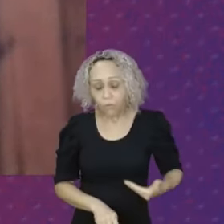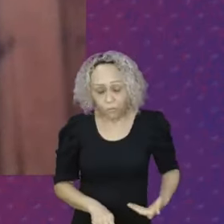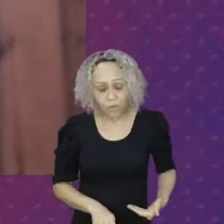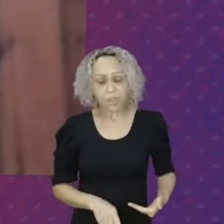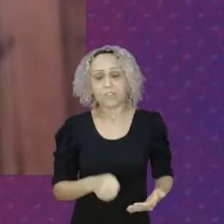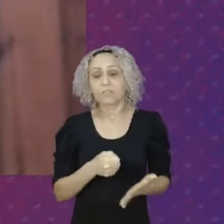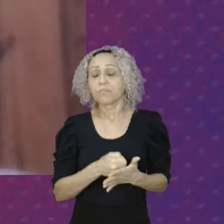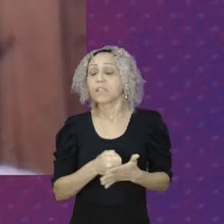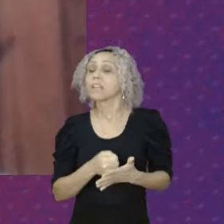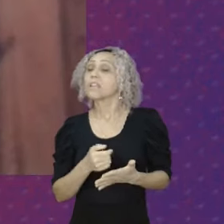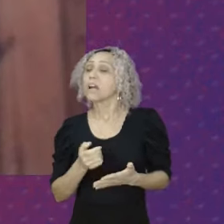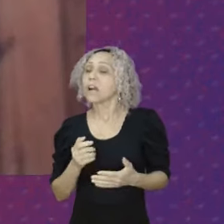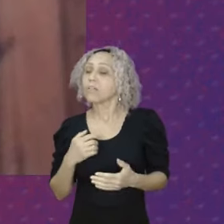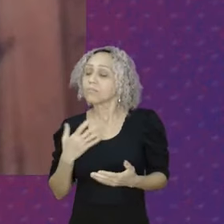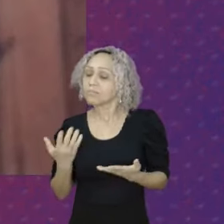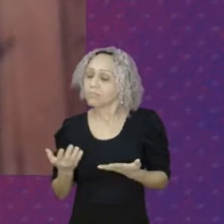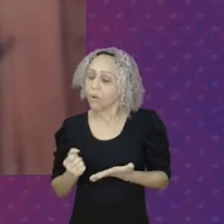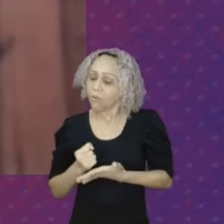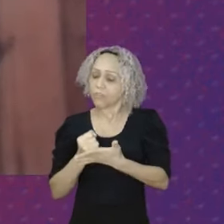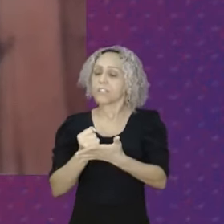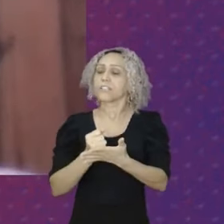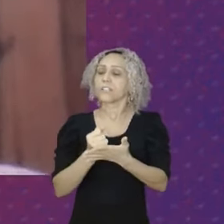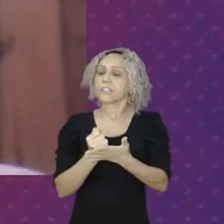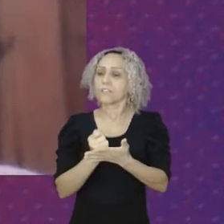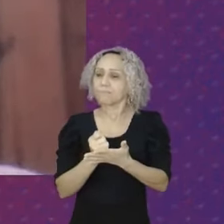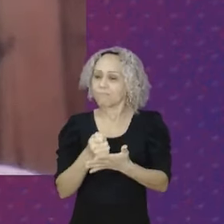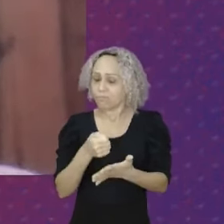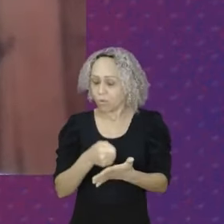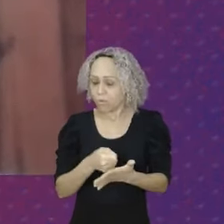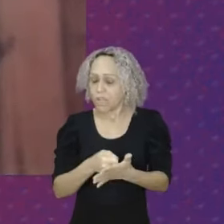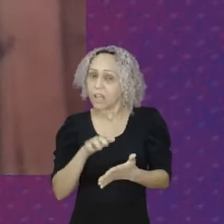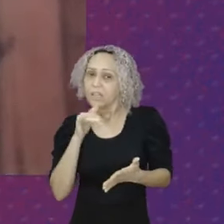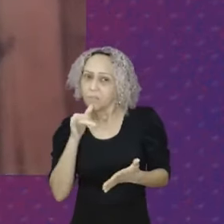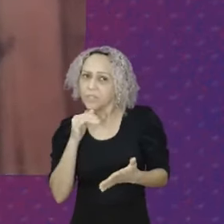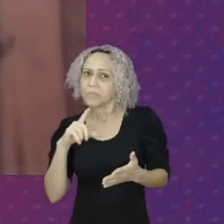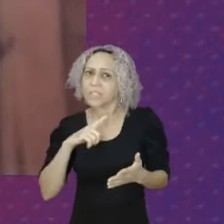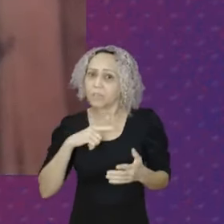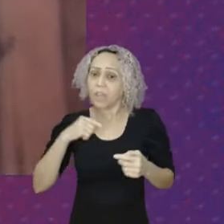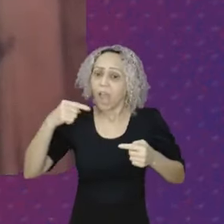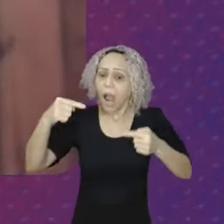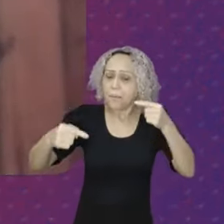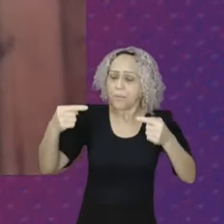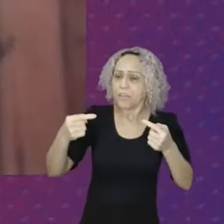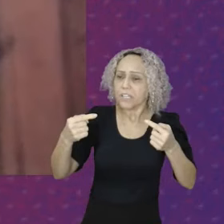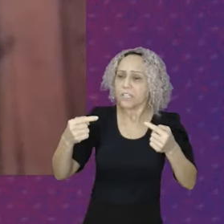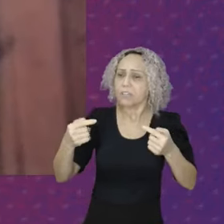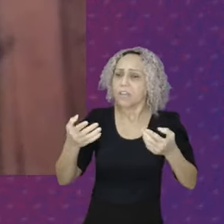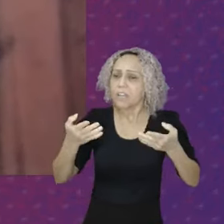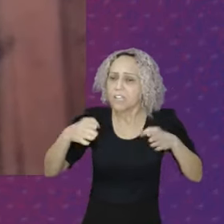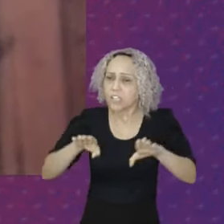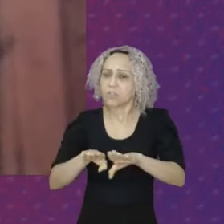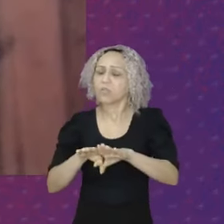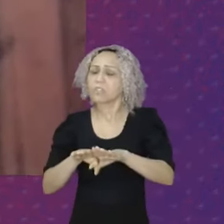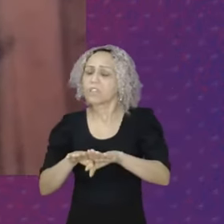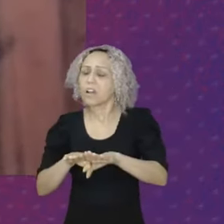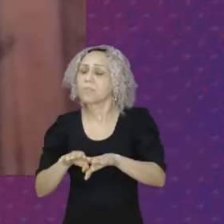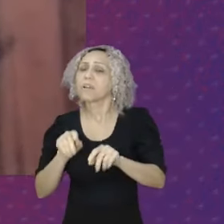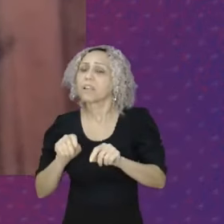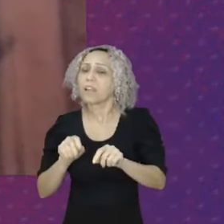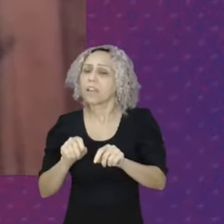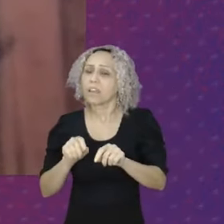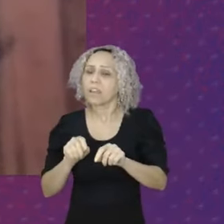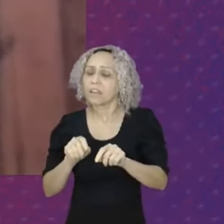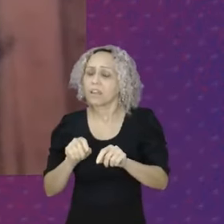as políticas para incluir a deficiência como um importante marcador social mapeando para poder mapear e